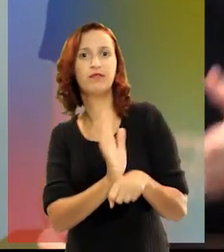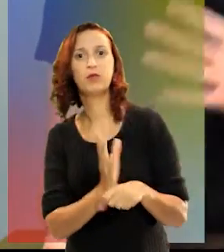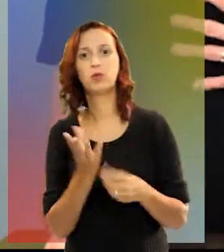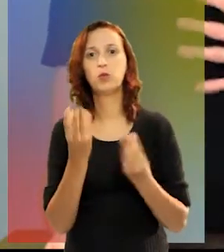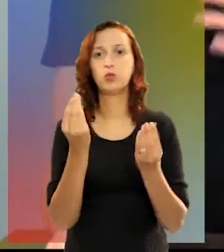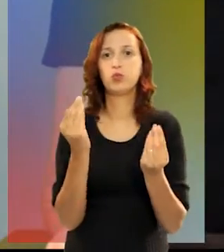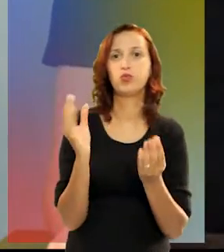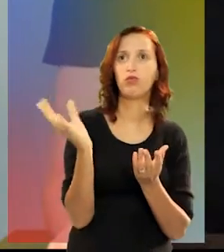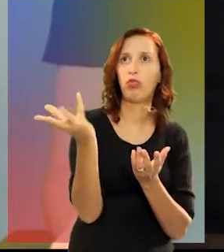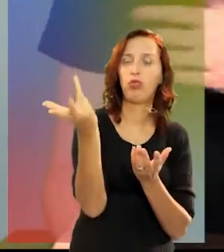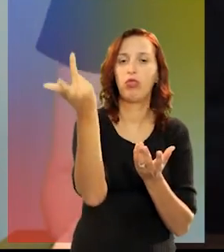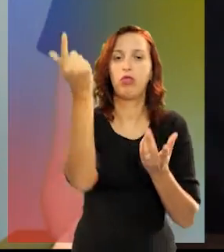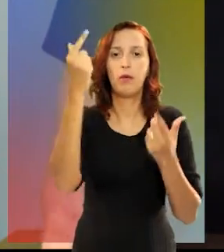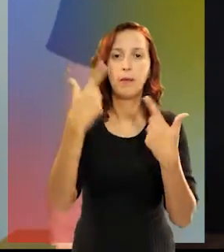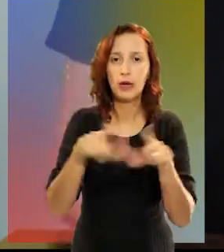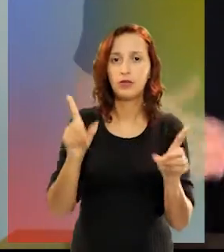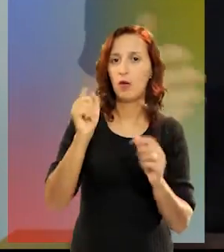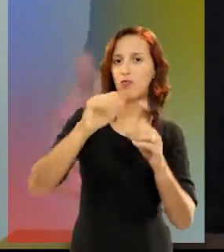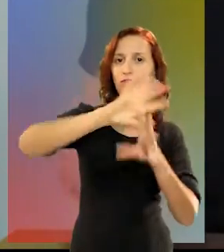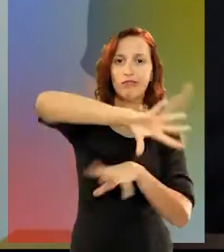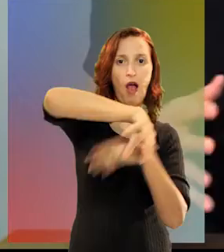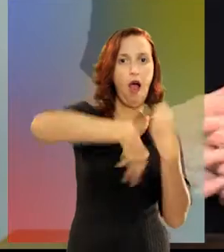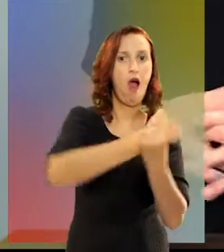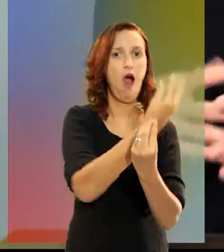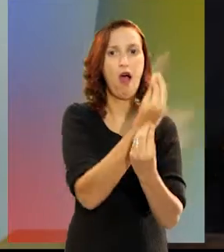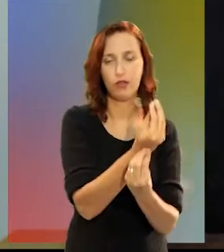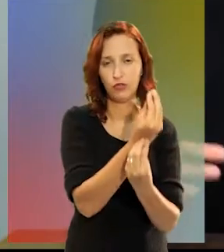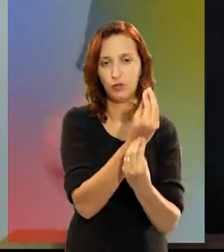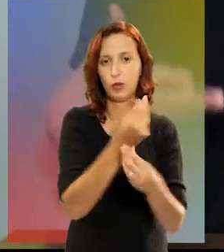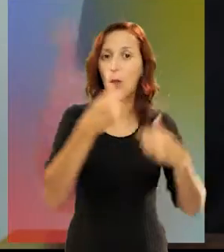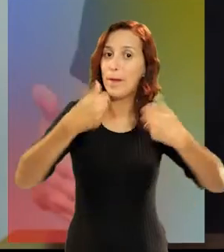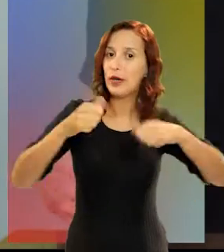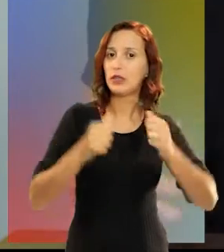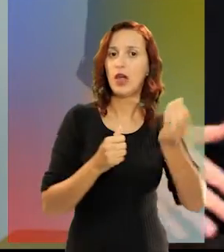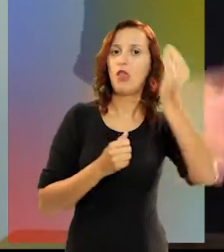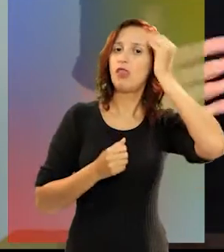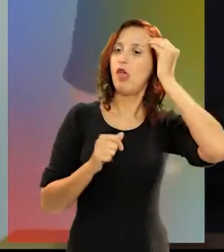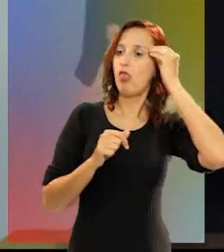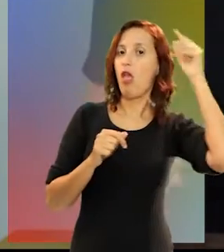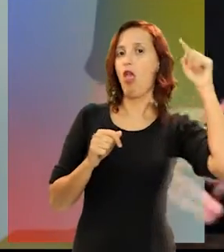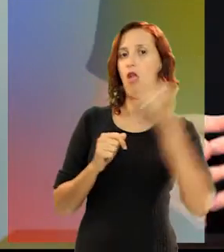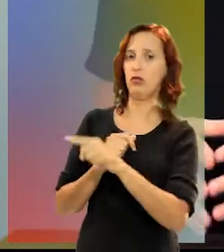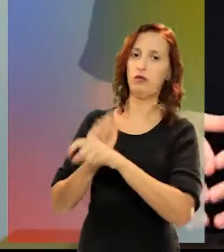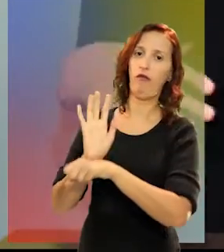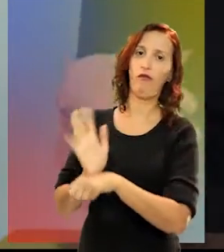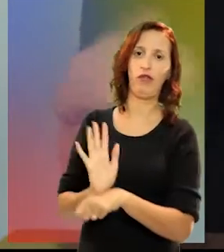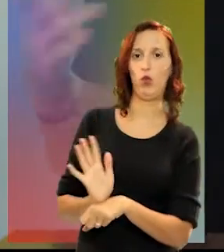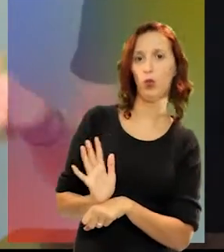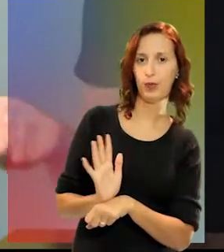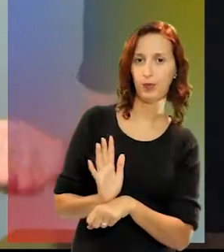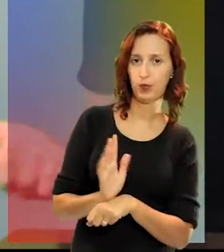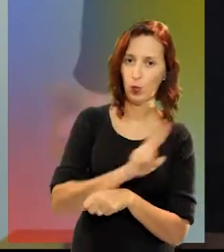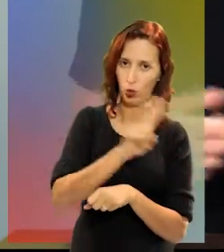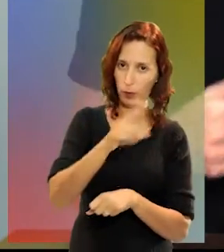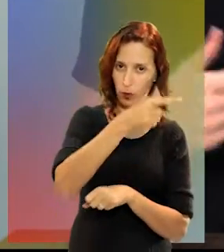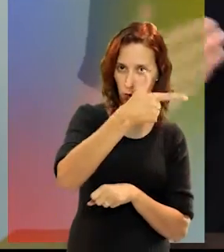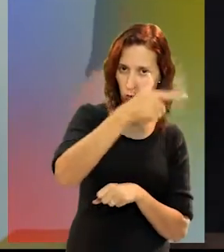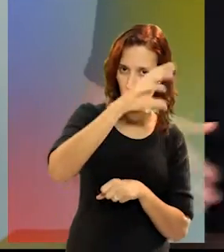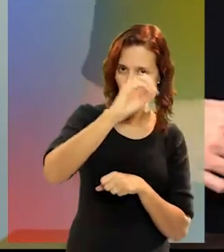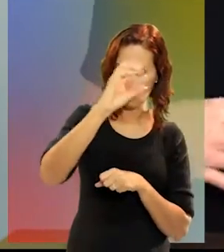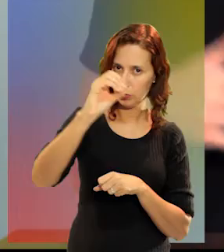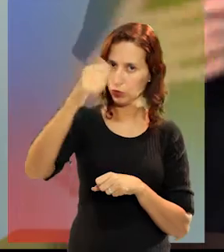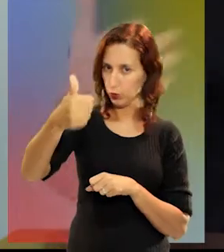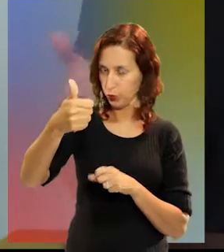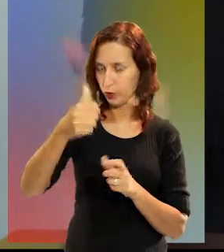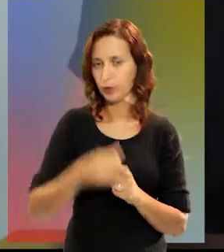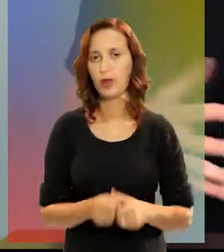Foi uma obrigação minha colocar na pauta do espetáculo, né? Quando a gente tá criando o texto, eu decidi, não, a gente não vai ler o livro, né? Porque aí